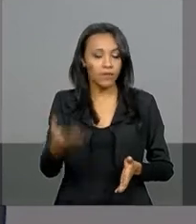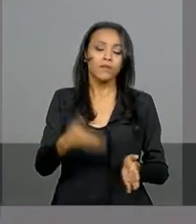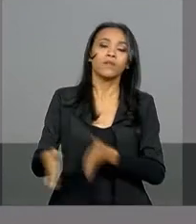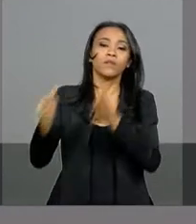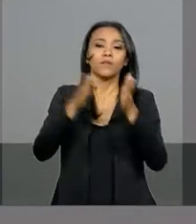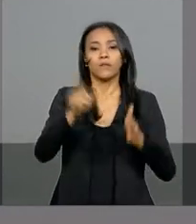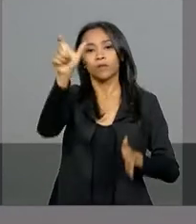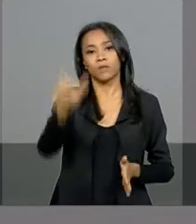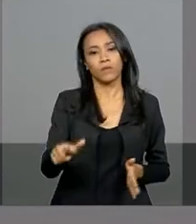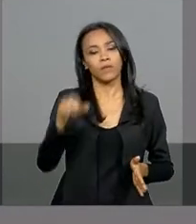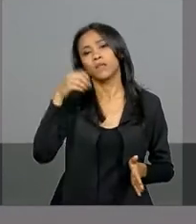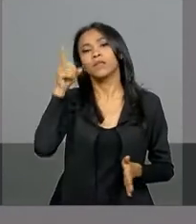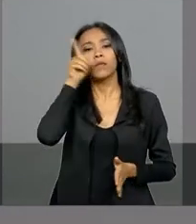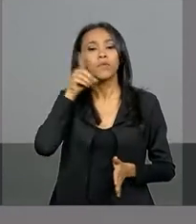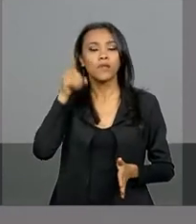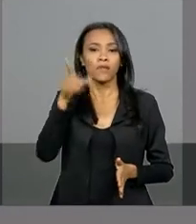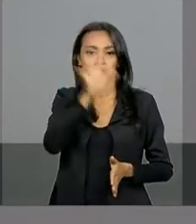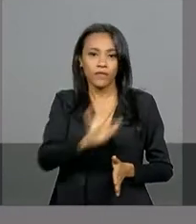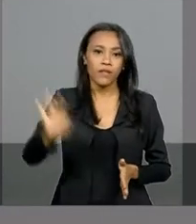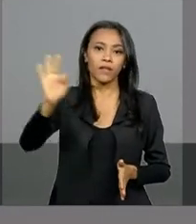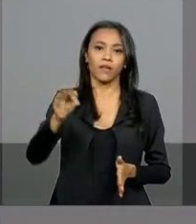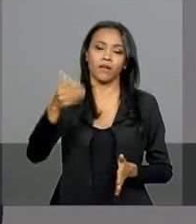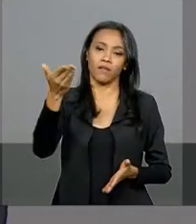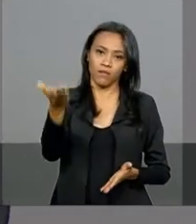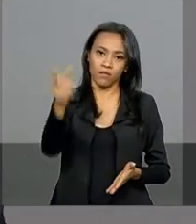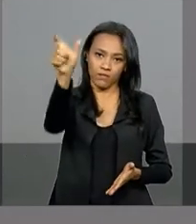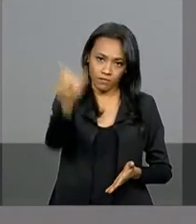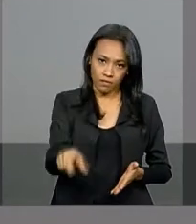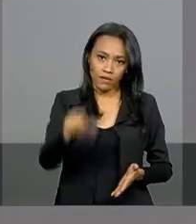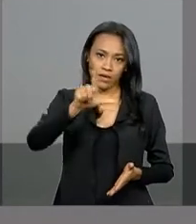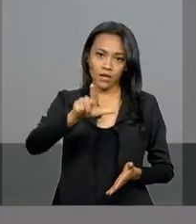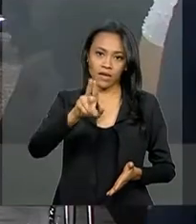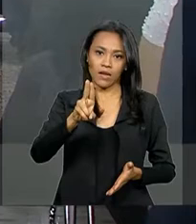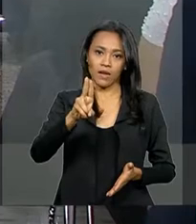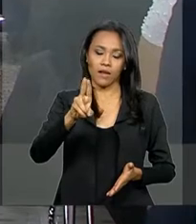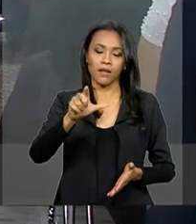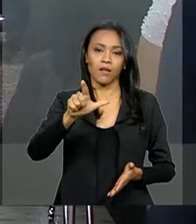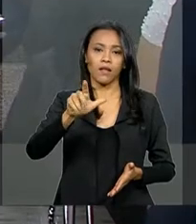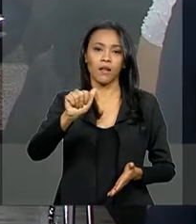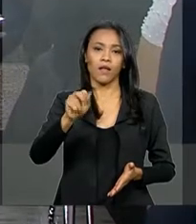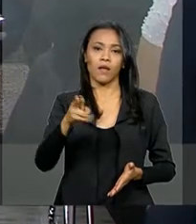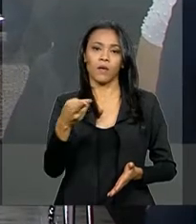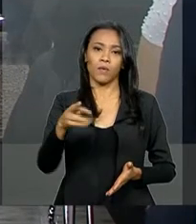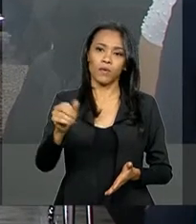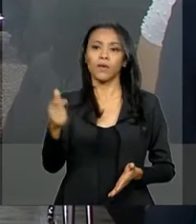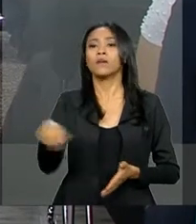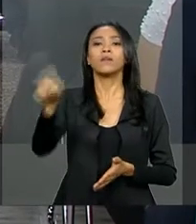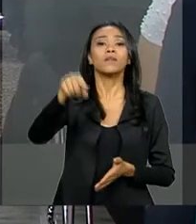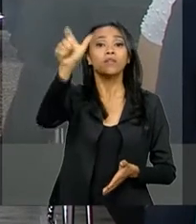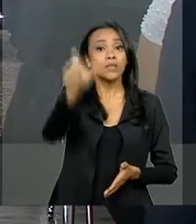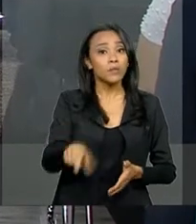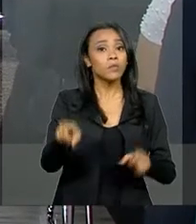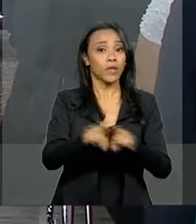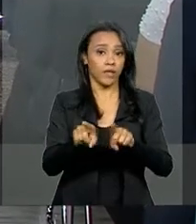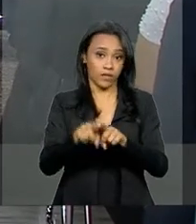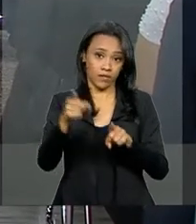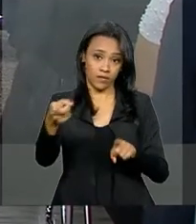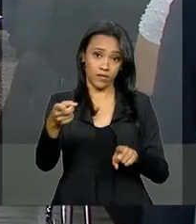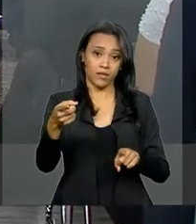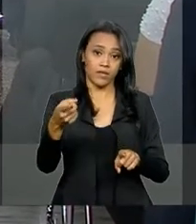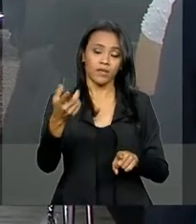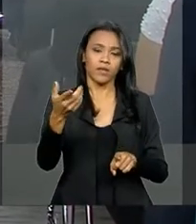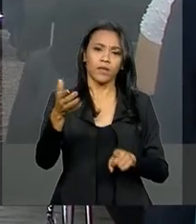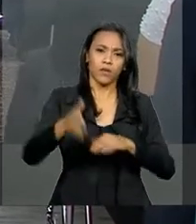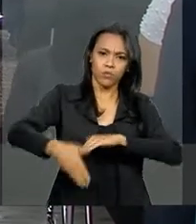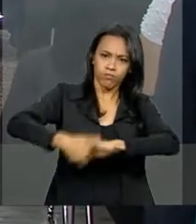carneiro ministro joão otávio de noronha presidente do superior tribunal de justiça na pessoa de